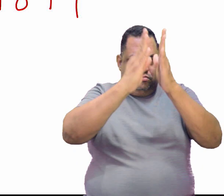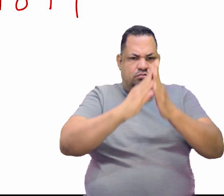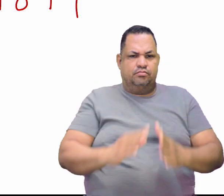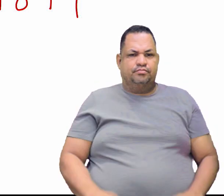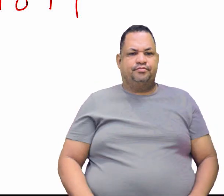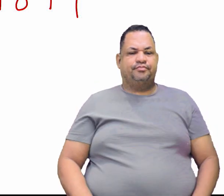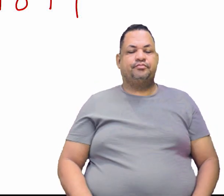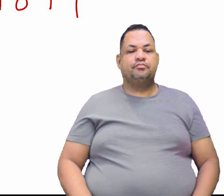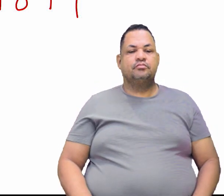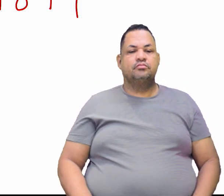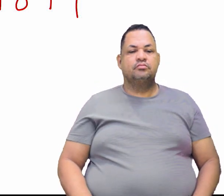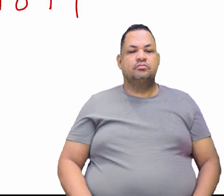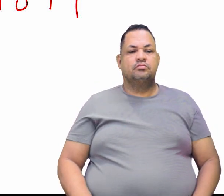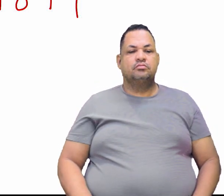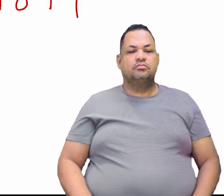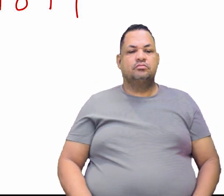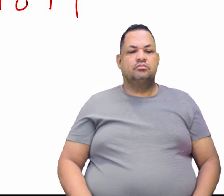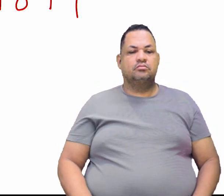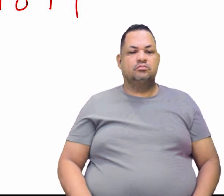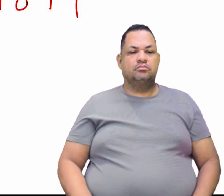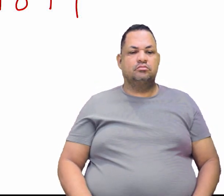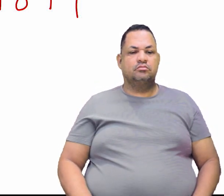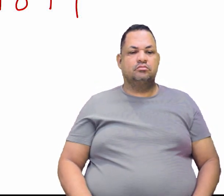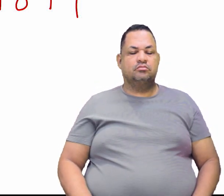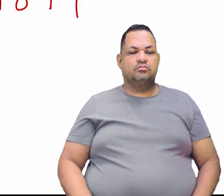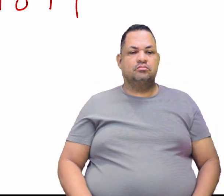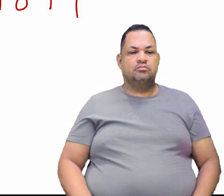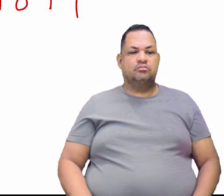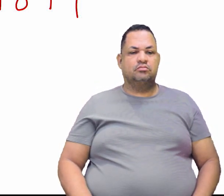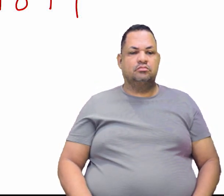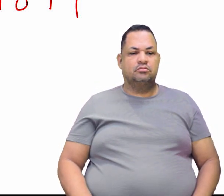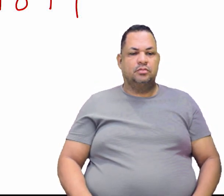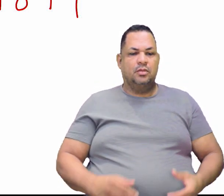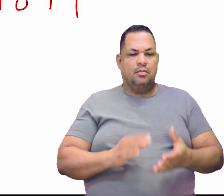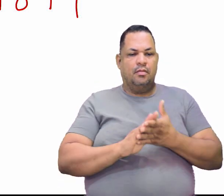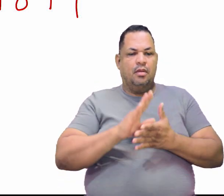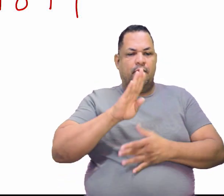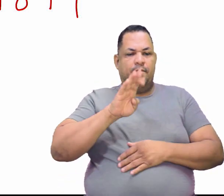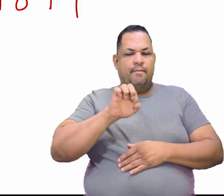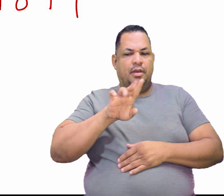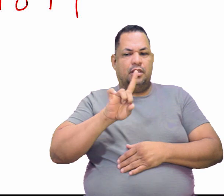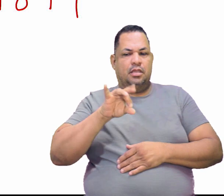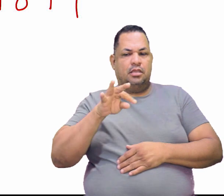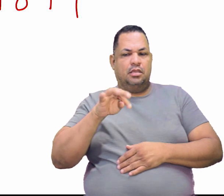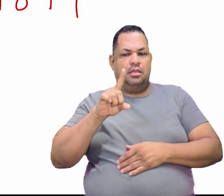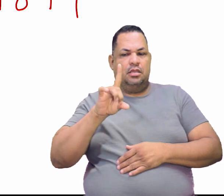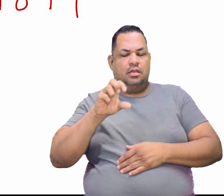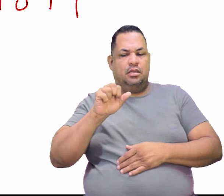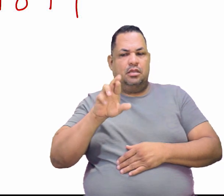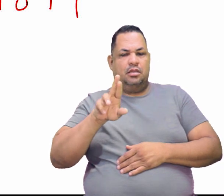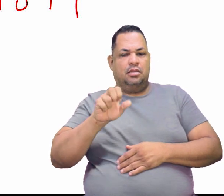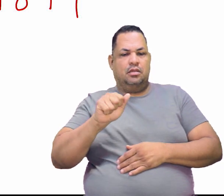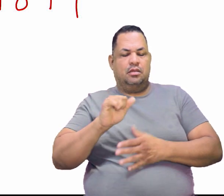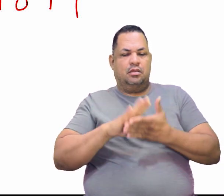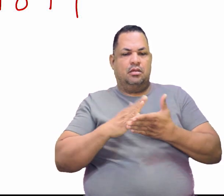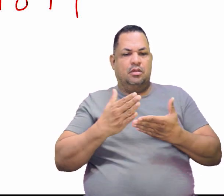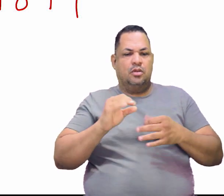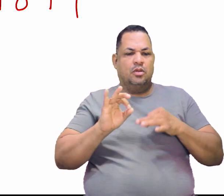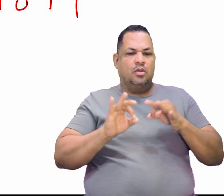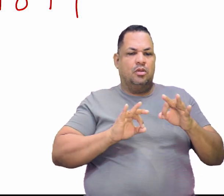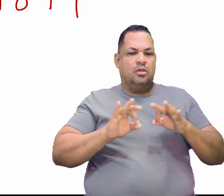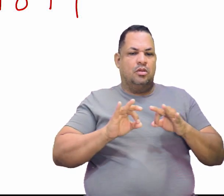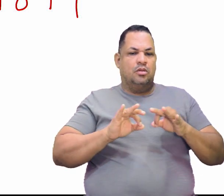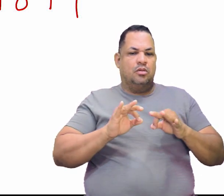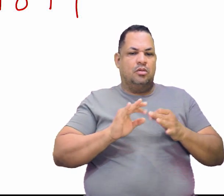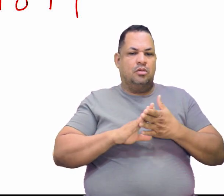Essa máquina que vocês estão vendo aqui, essa aqui é uma britadeira. Essa britadeira, ela